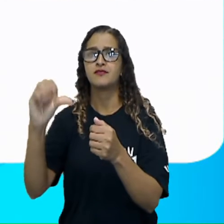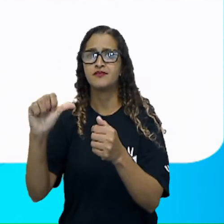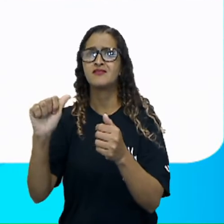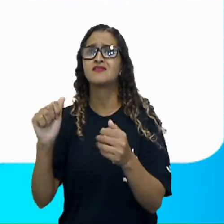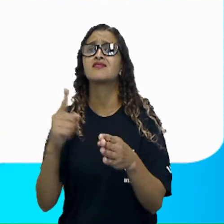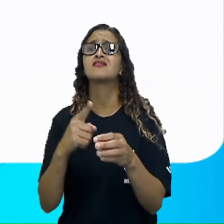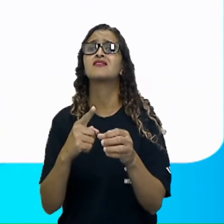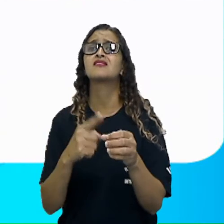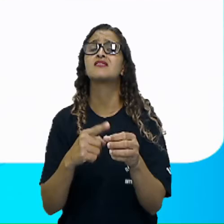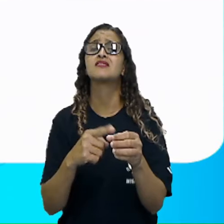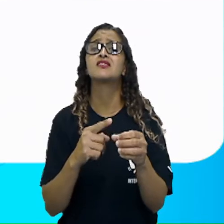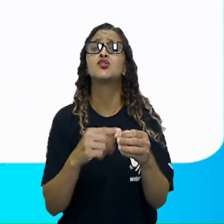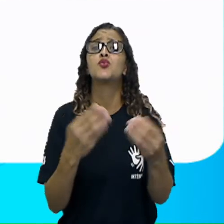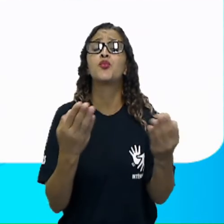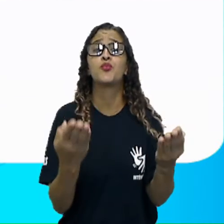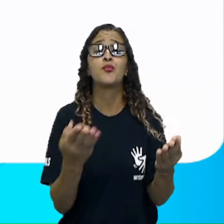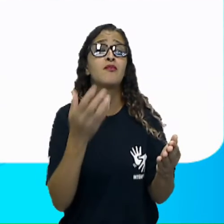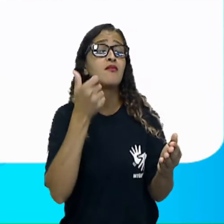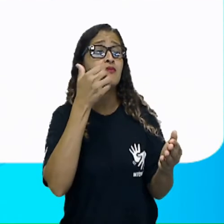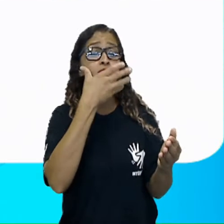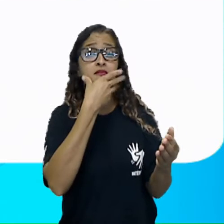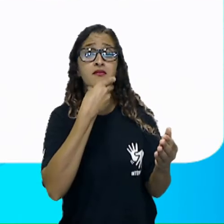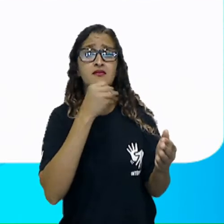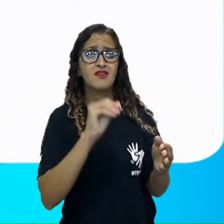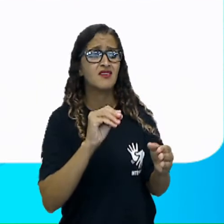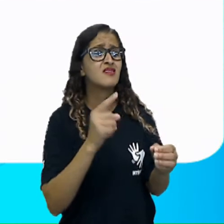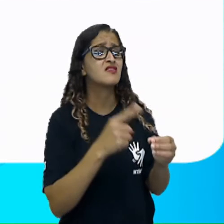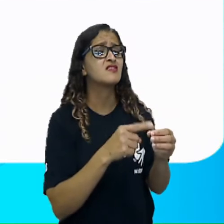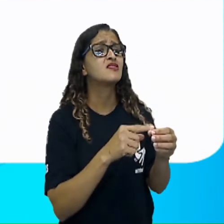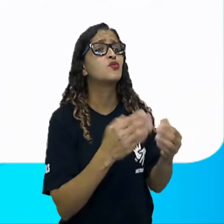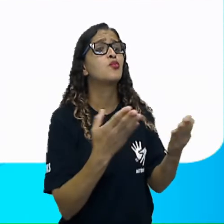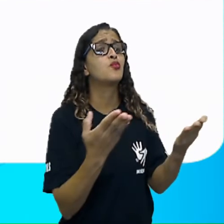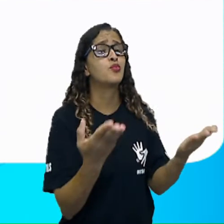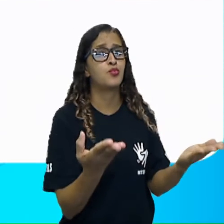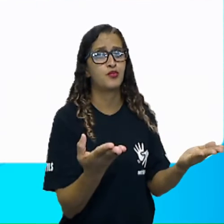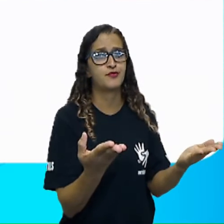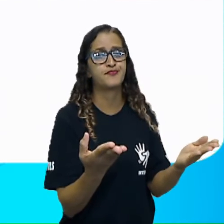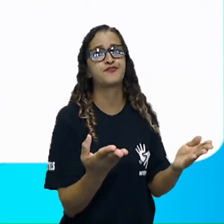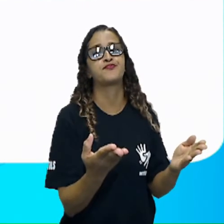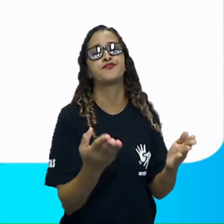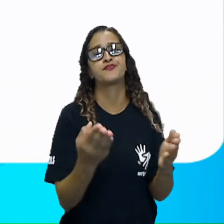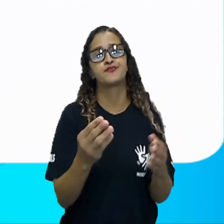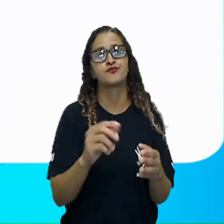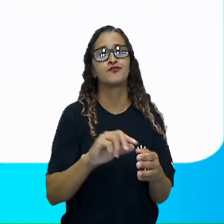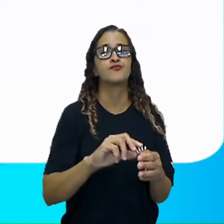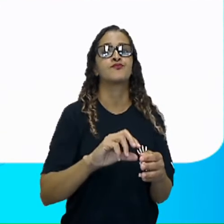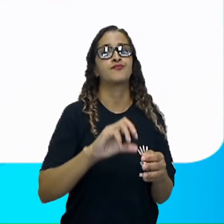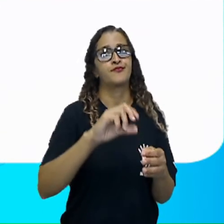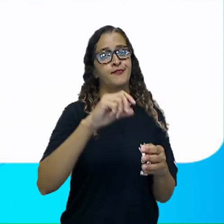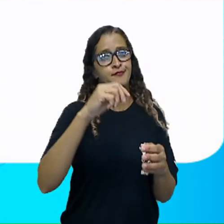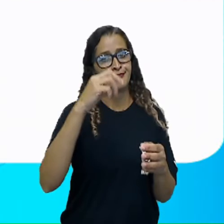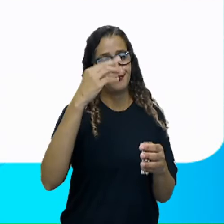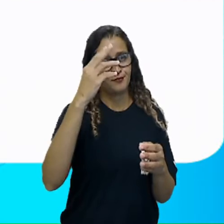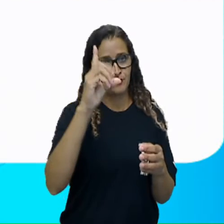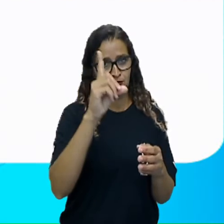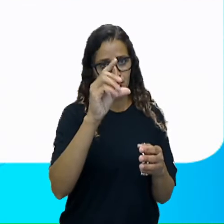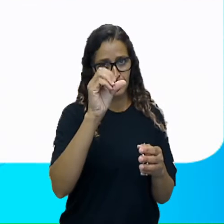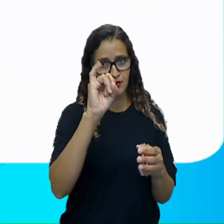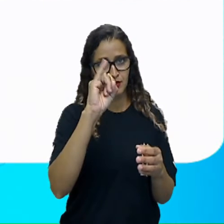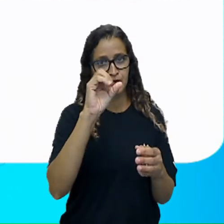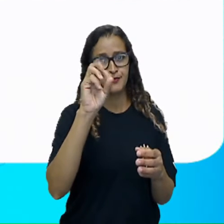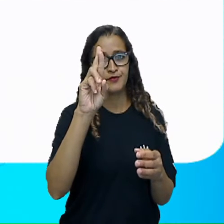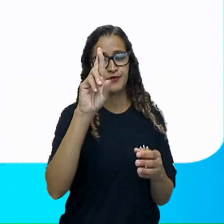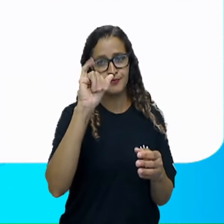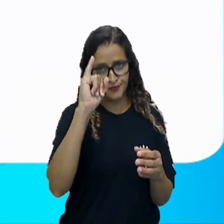é essa? Pai, que cidade é essa? 2 irmãos.